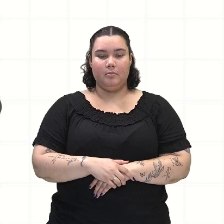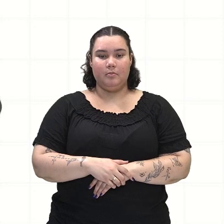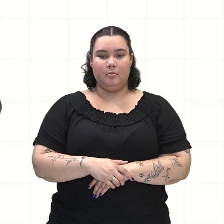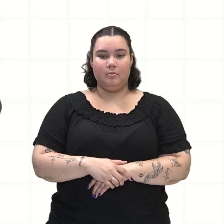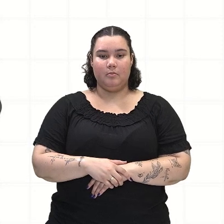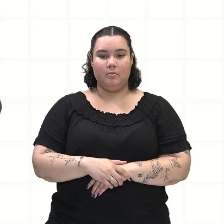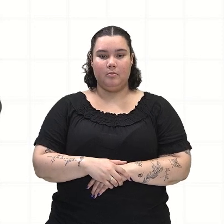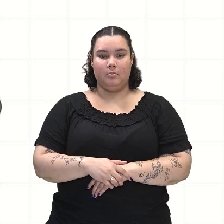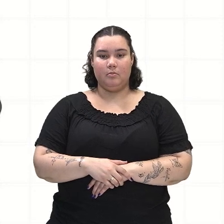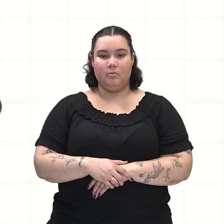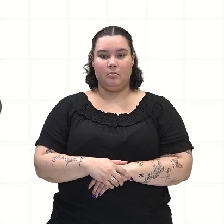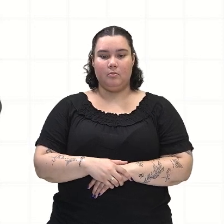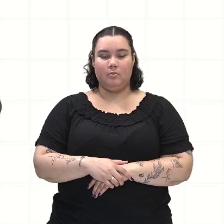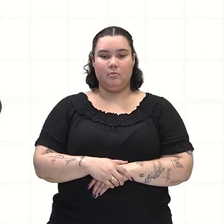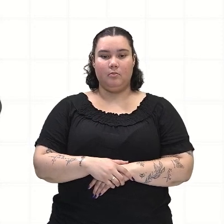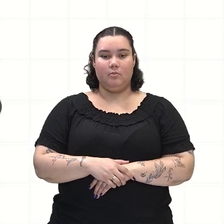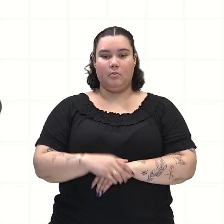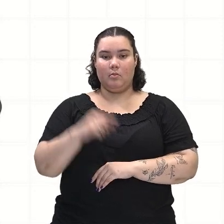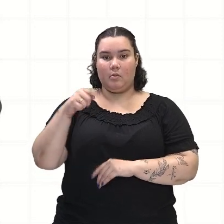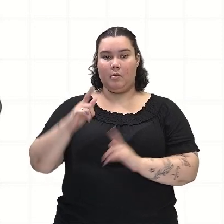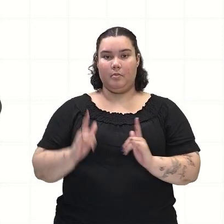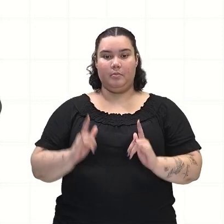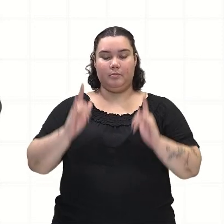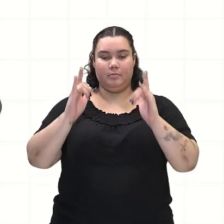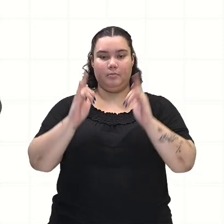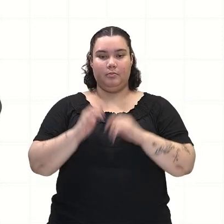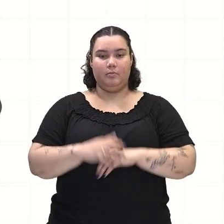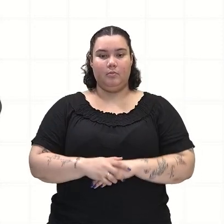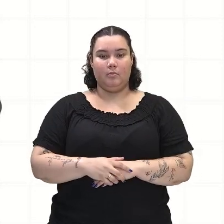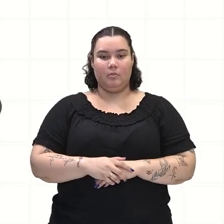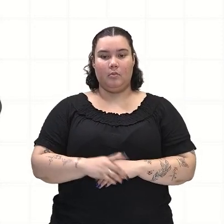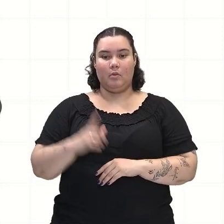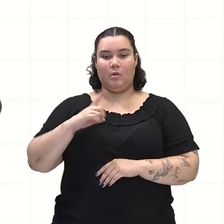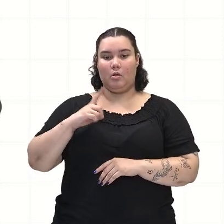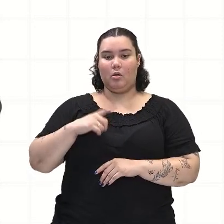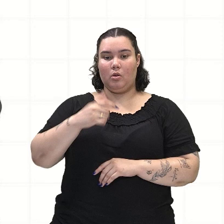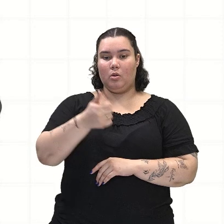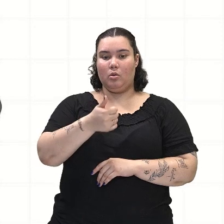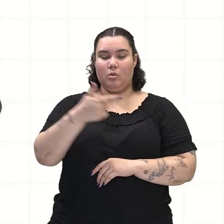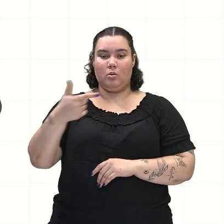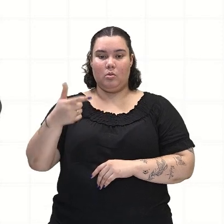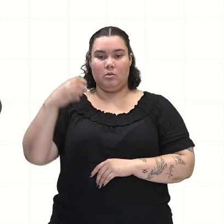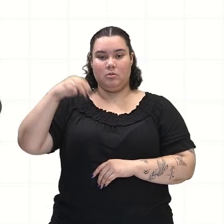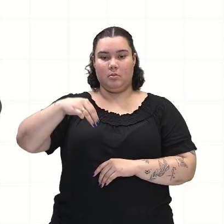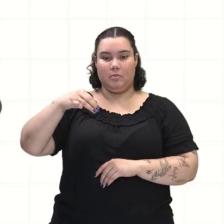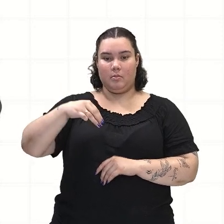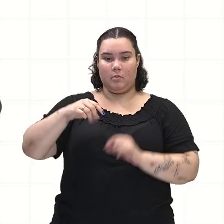né? Esse aqui é o nosso prédio. Eu sei que ele vai ter 12 metros de comprimento,